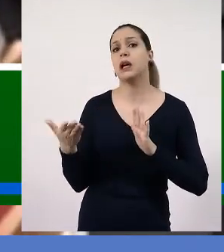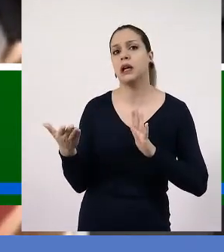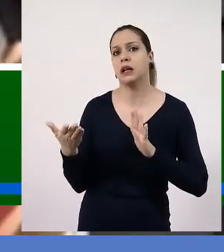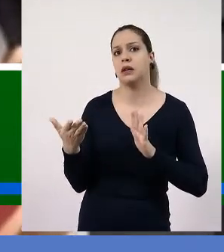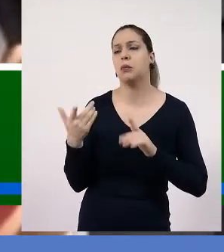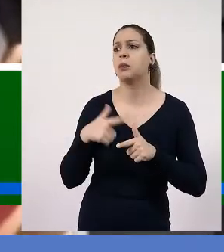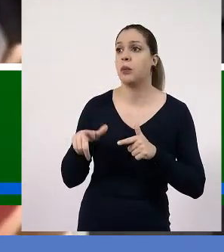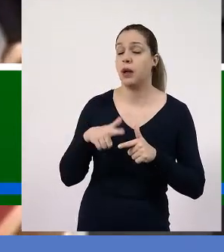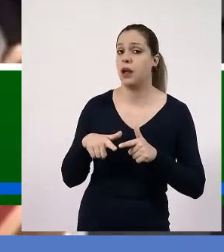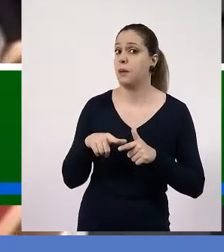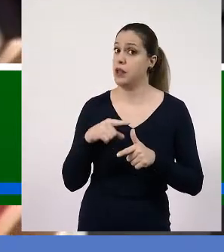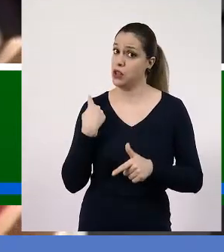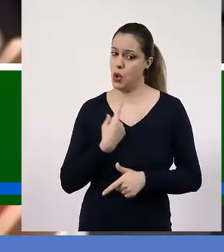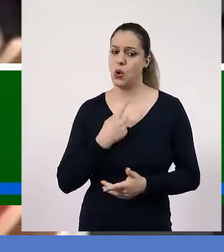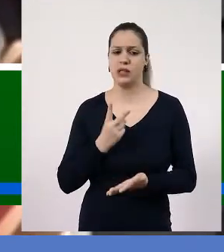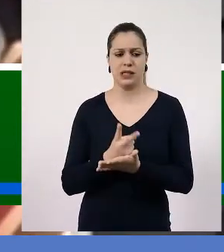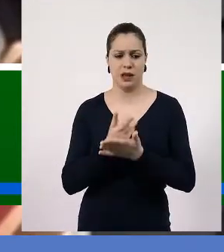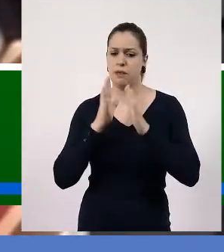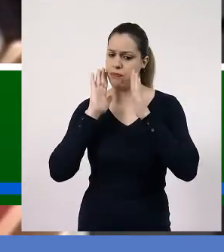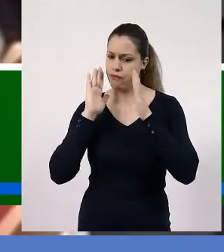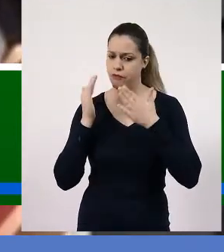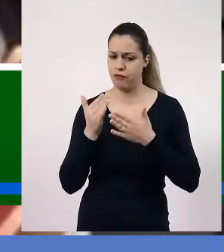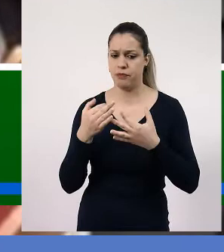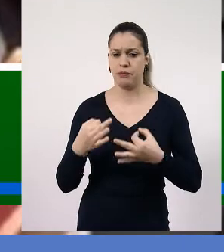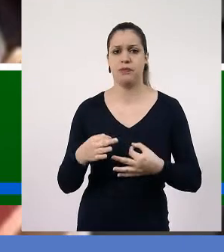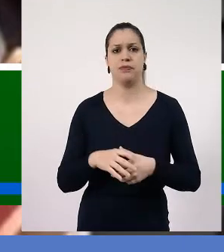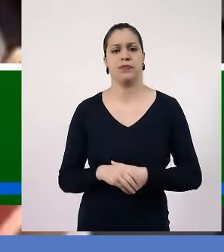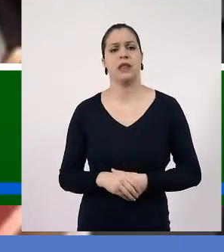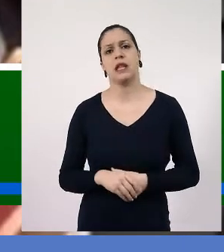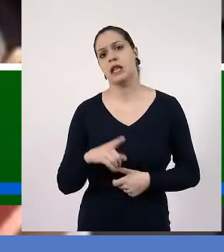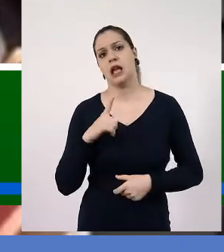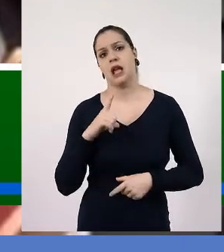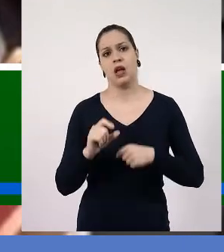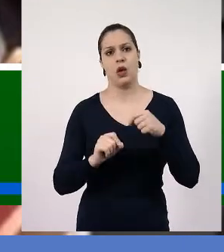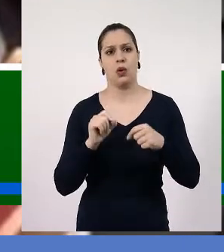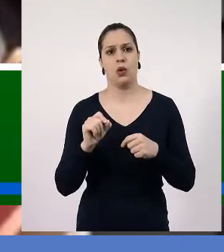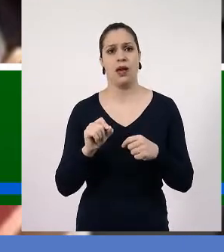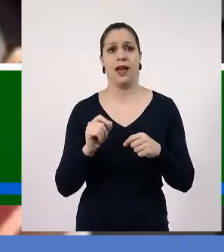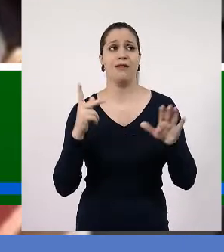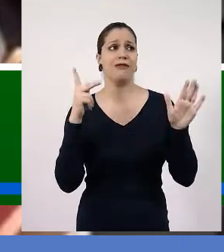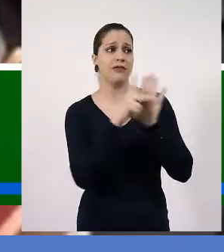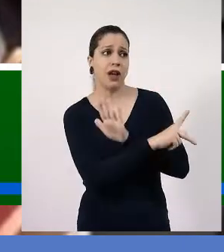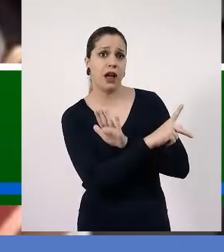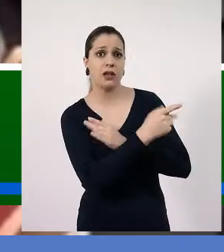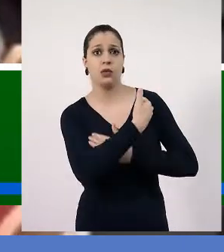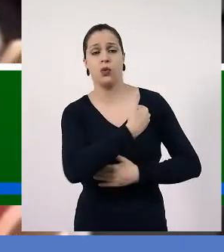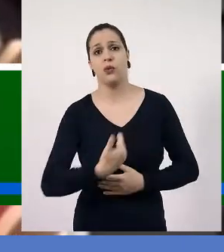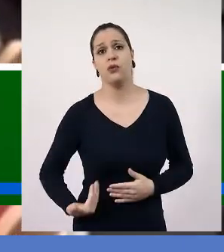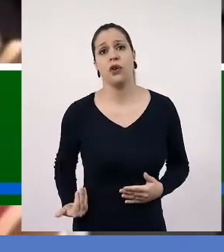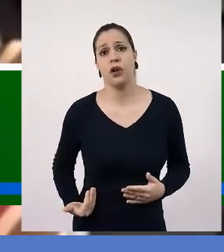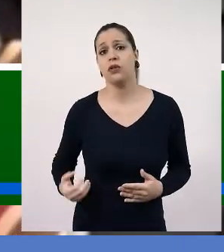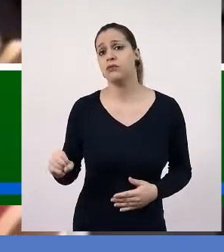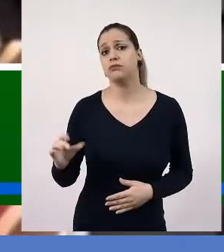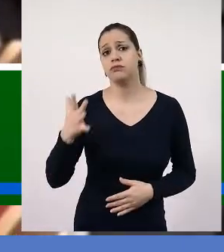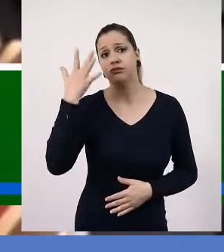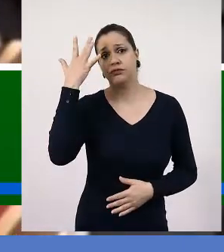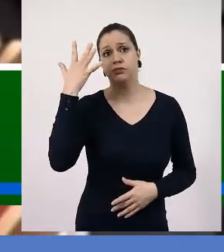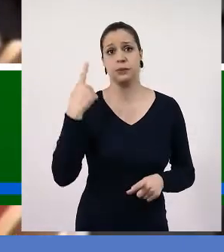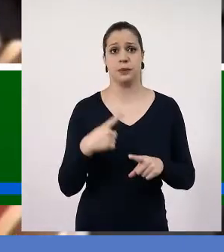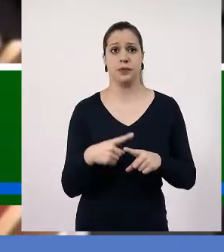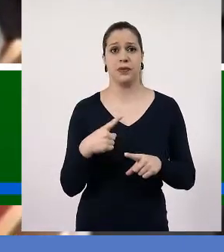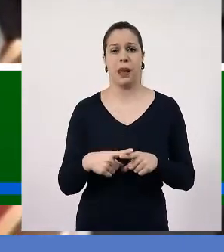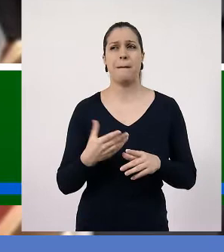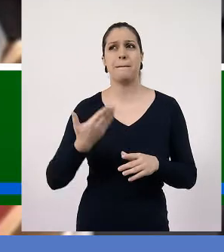não. A gente preza muito por isso, e com isso, obviamente, diminui muito a questão dos vetos do governo, porque às vezes a